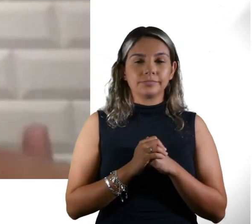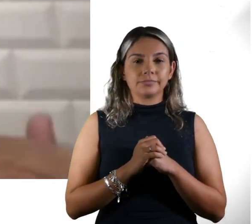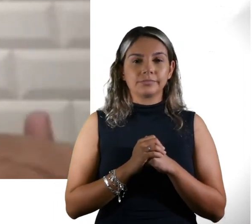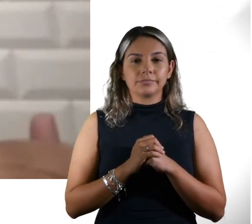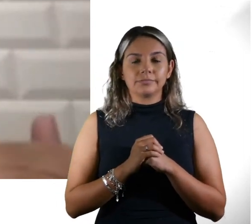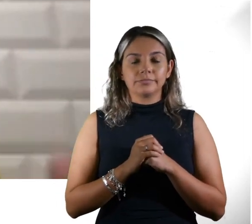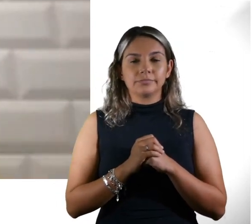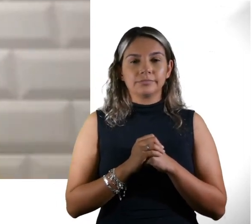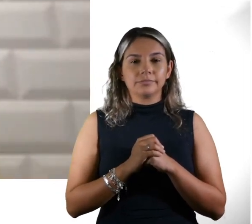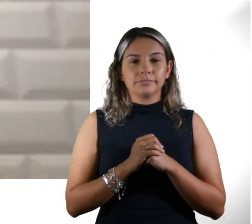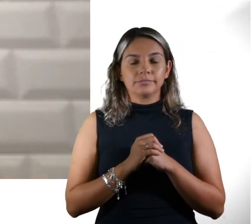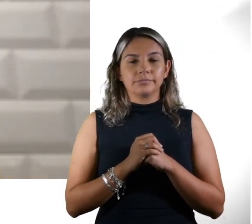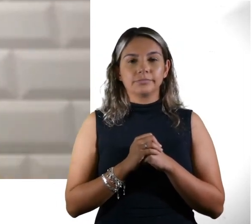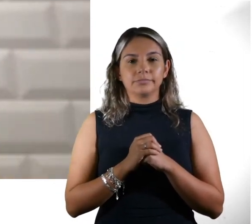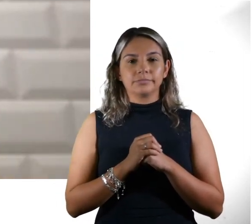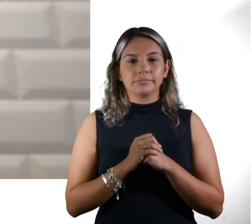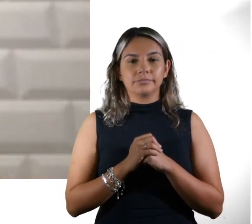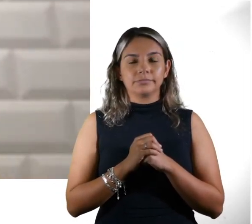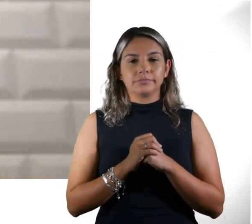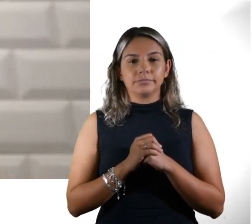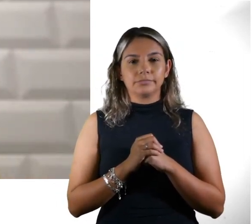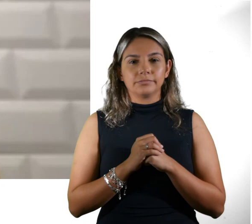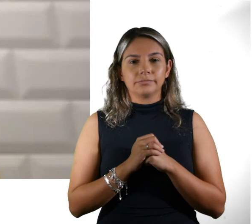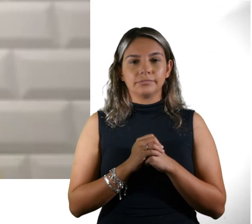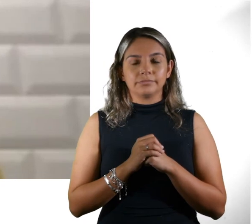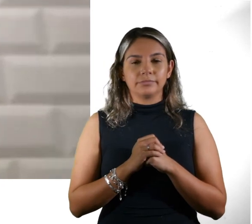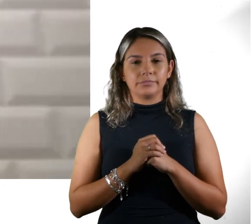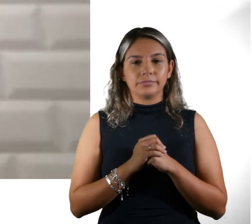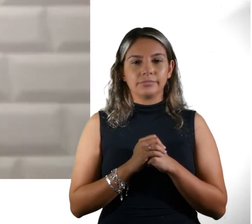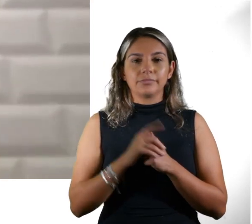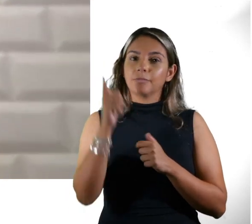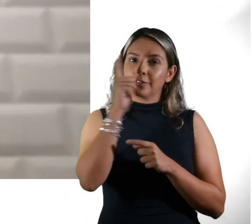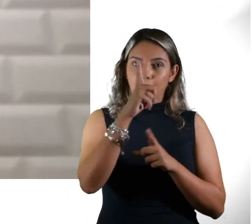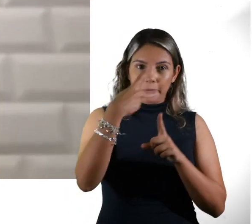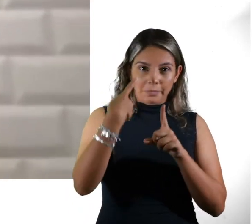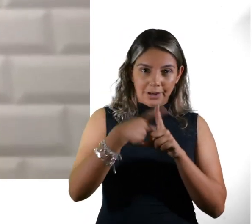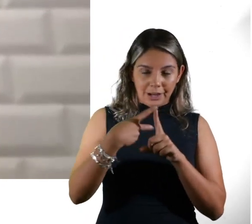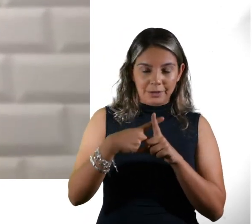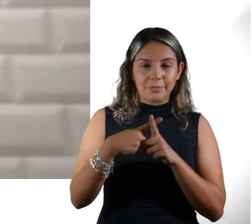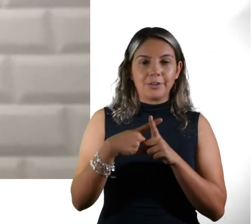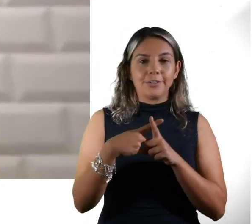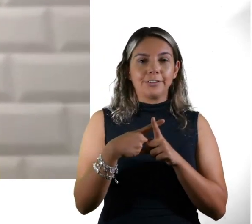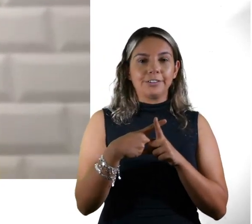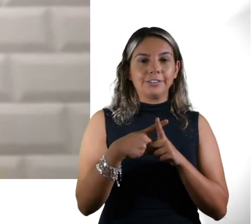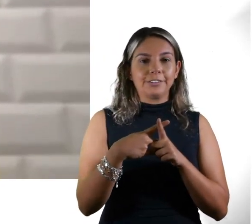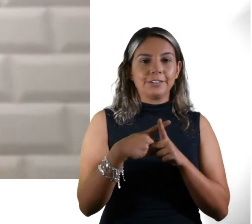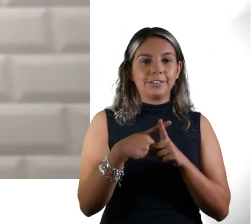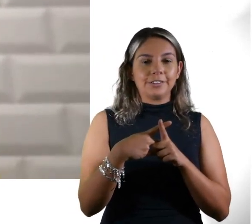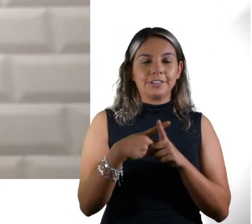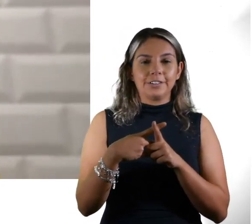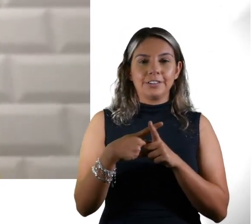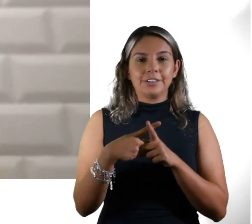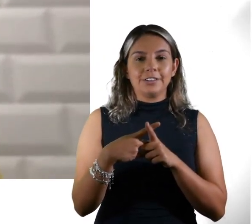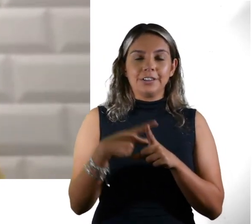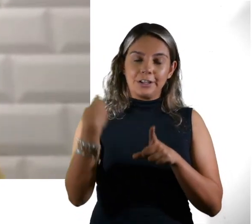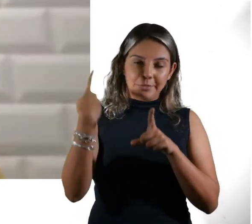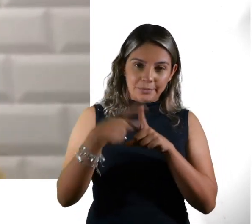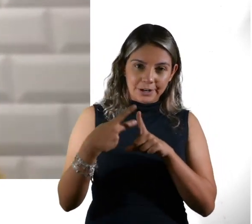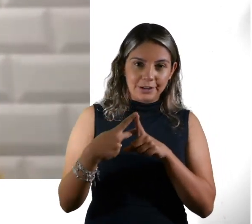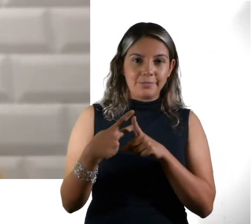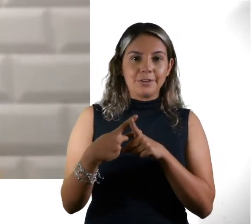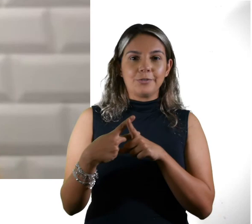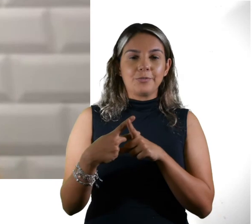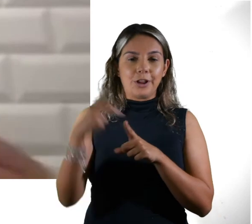agora esta realizadora ganhou um prémio portanto, com